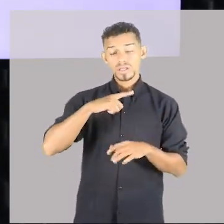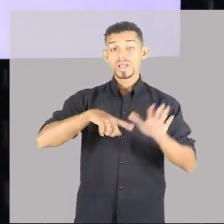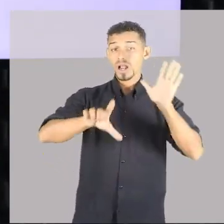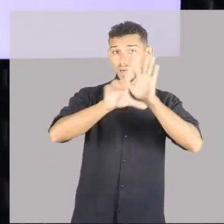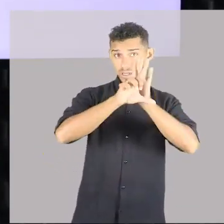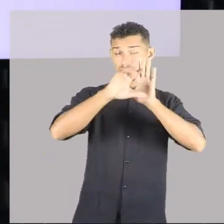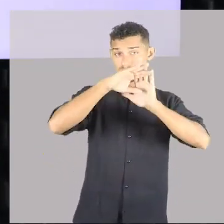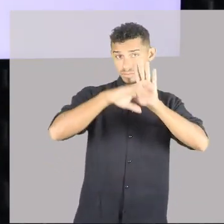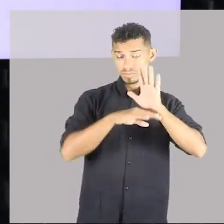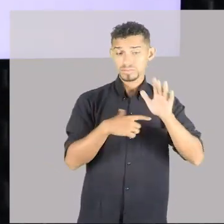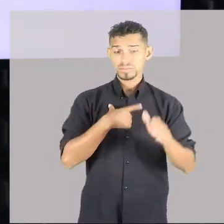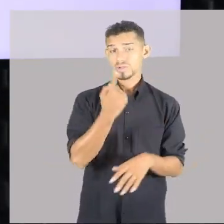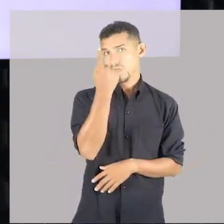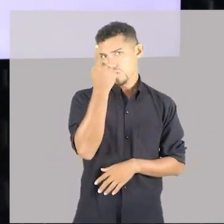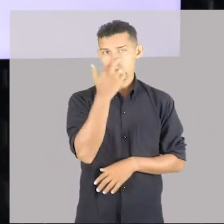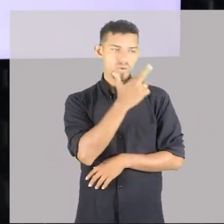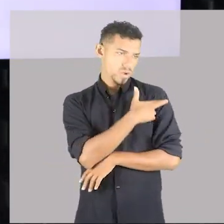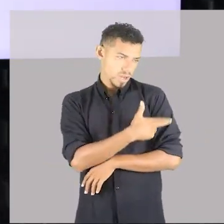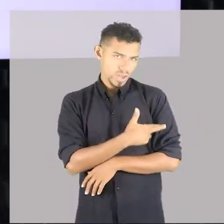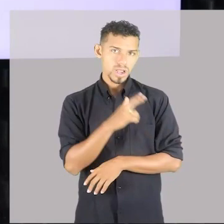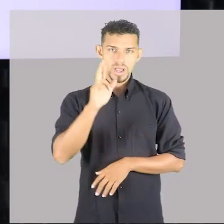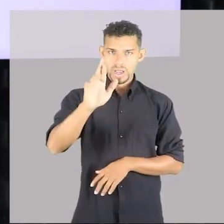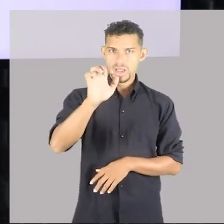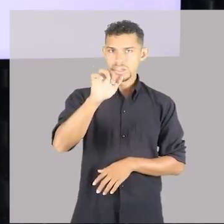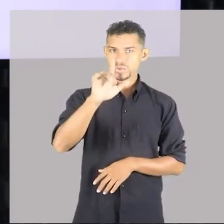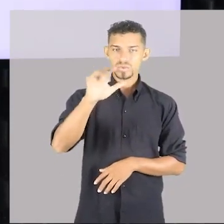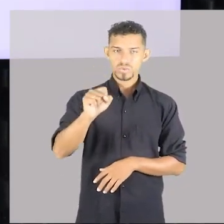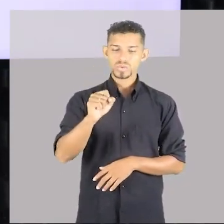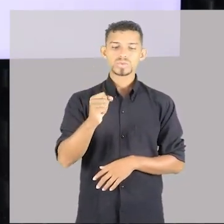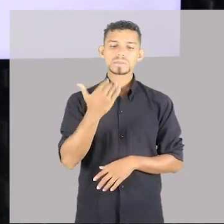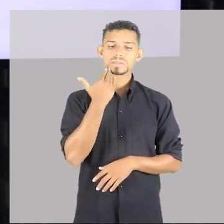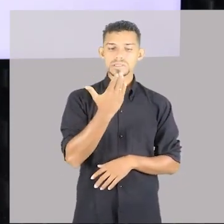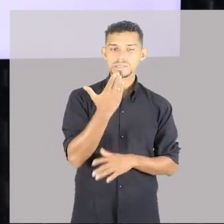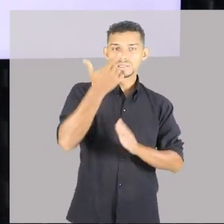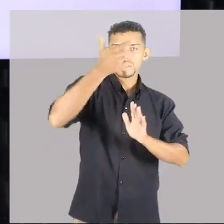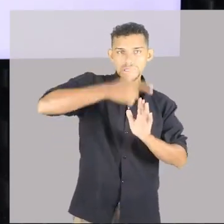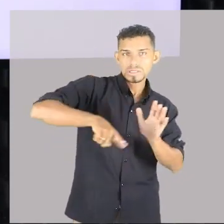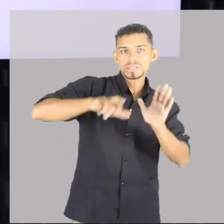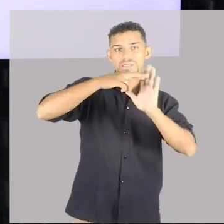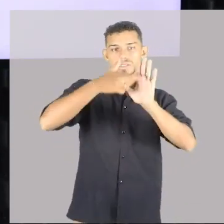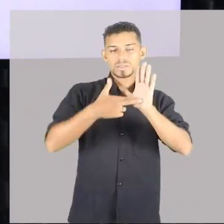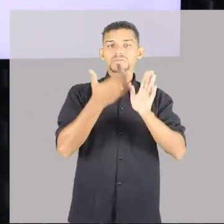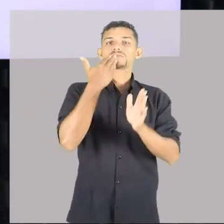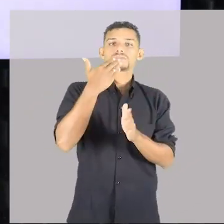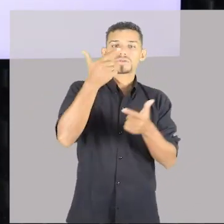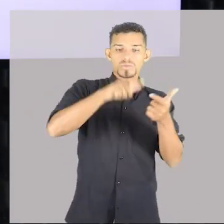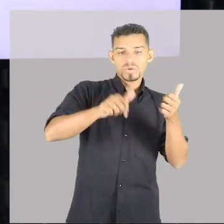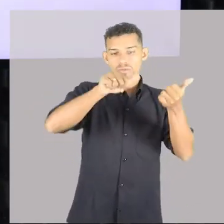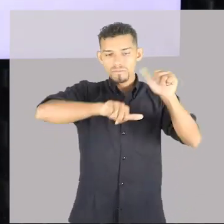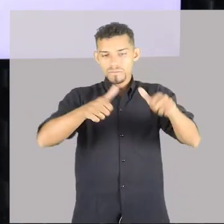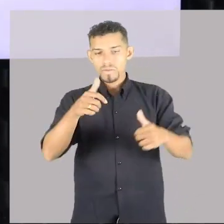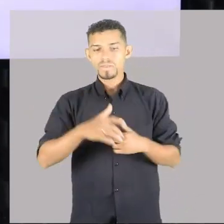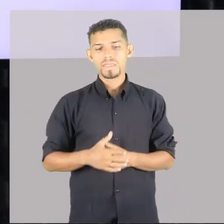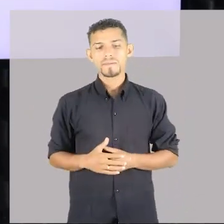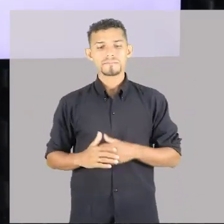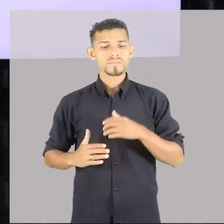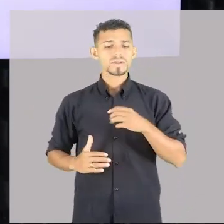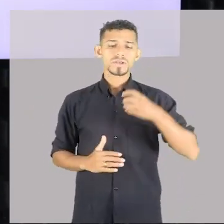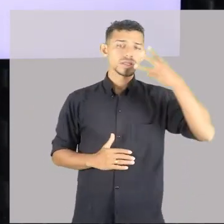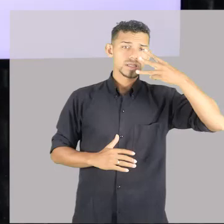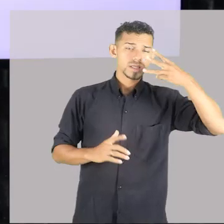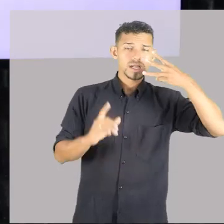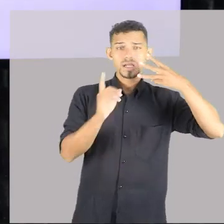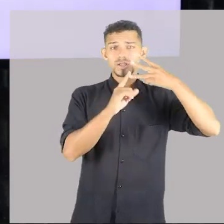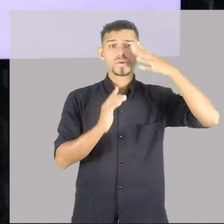na lei, a direito a um recurso, pelo menos em recurso hierárquico. Eu coloquei 3 lá como máximo, mínimo